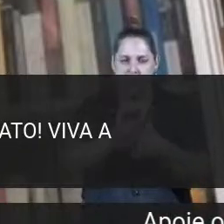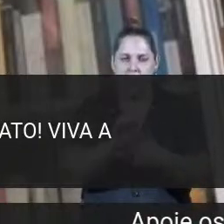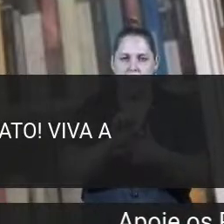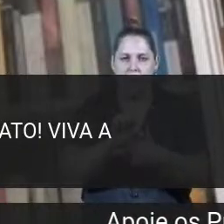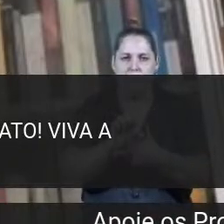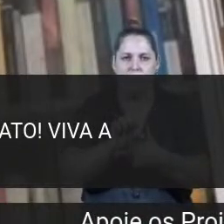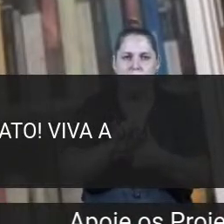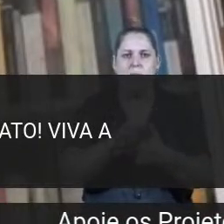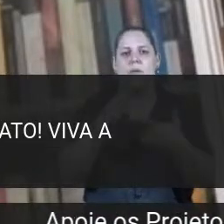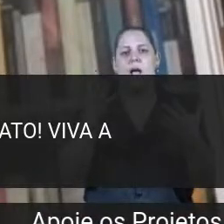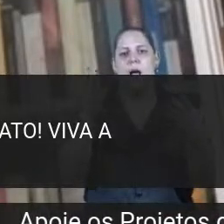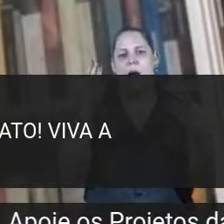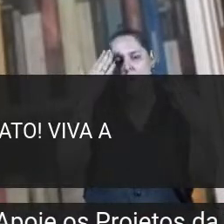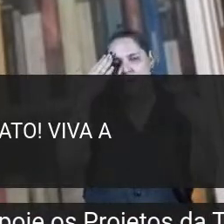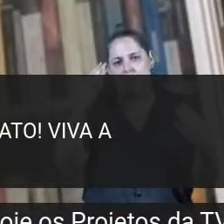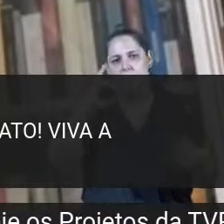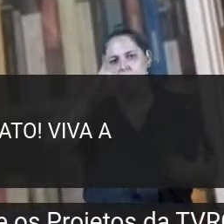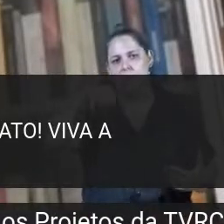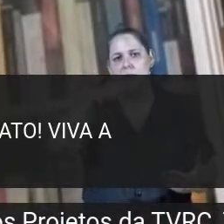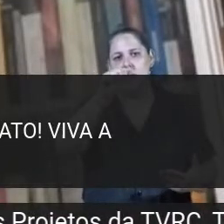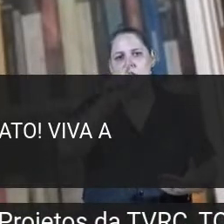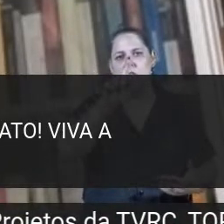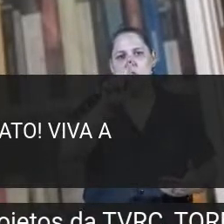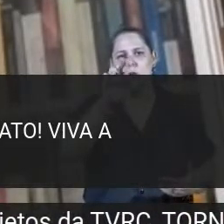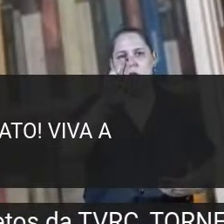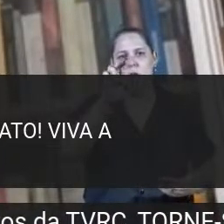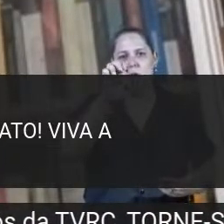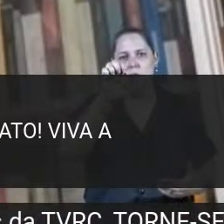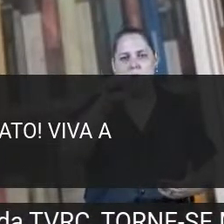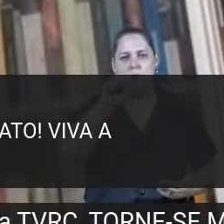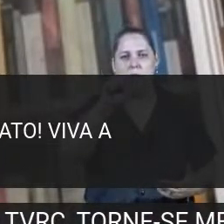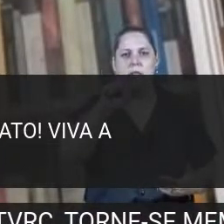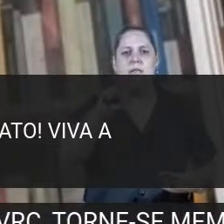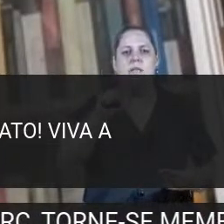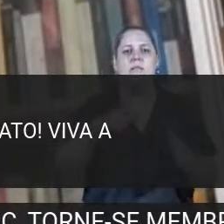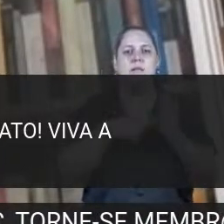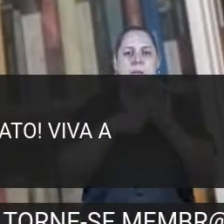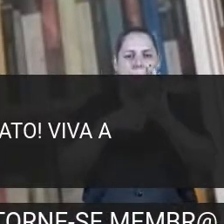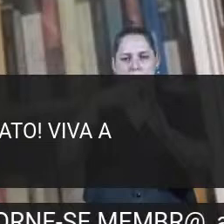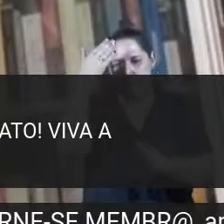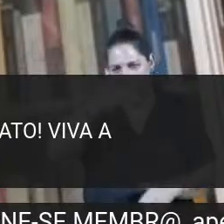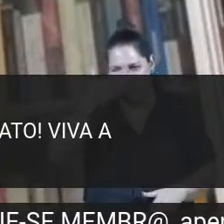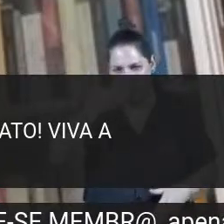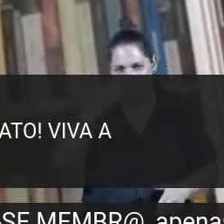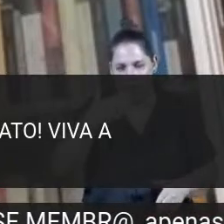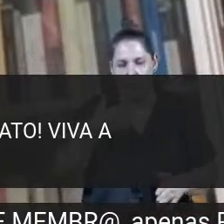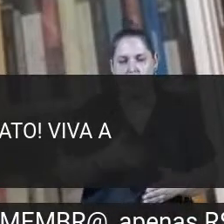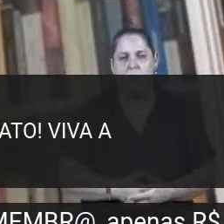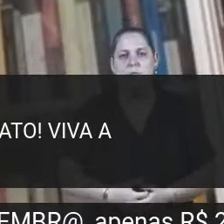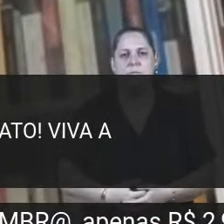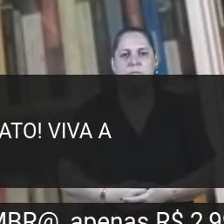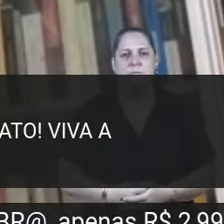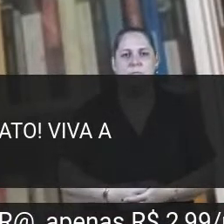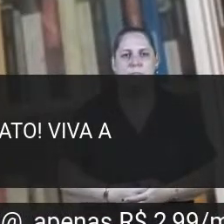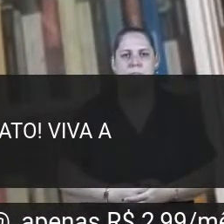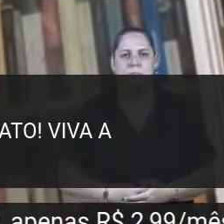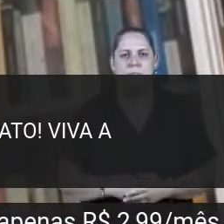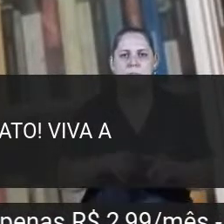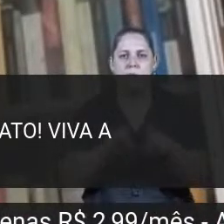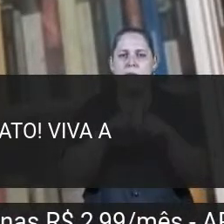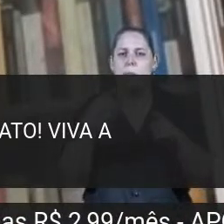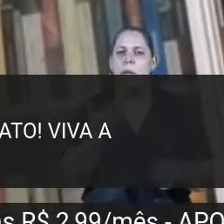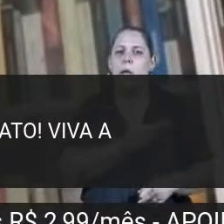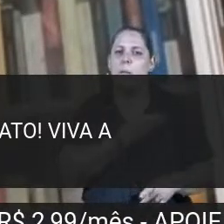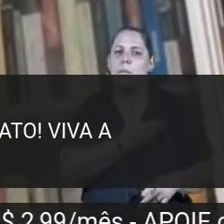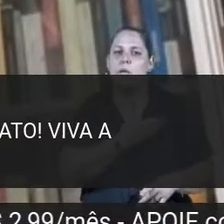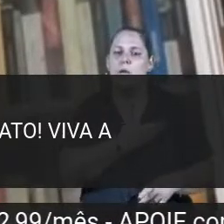nosso companheiro Jacques Wagner, que nos representa aí, e também os companheiros que me